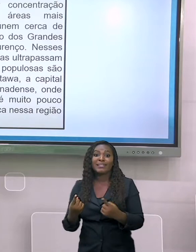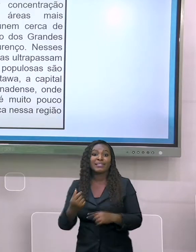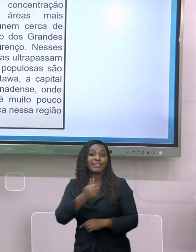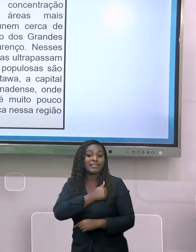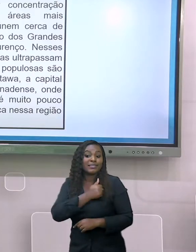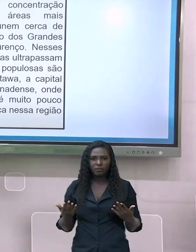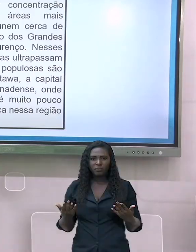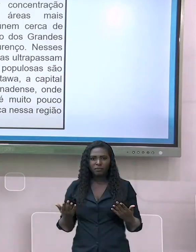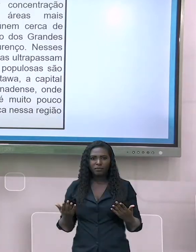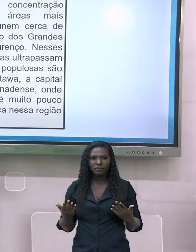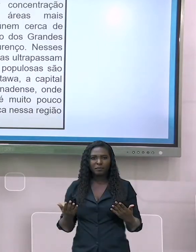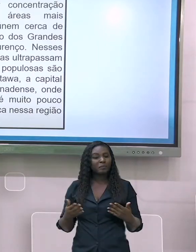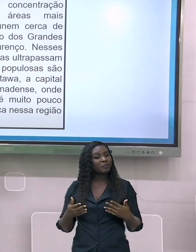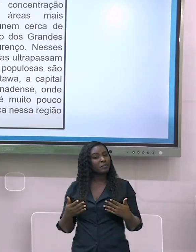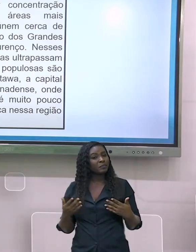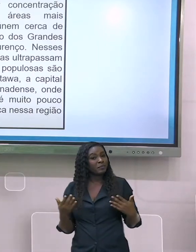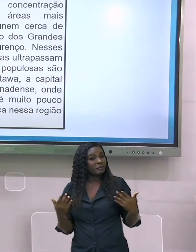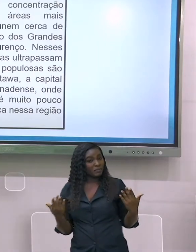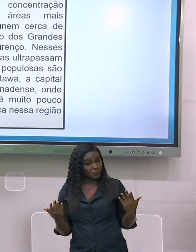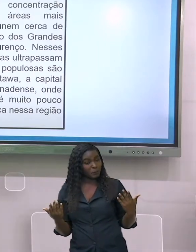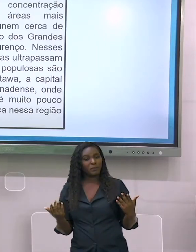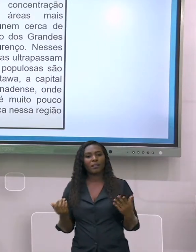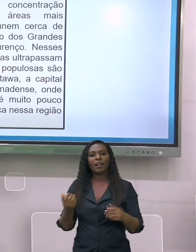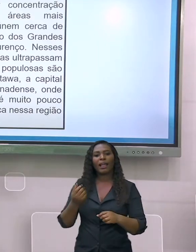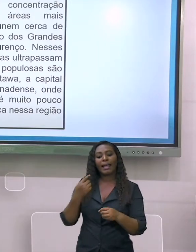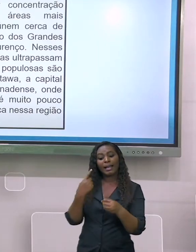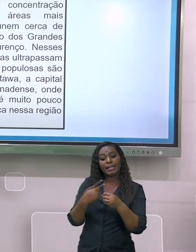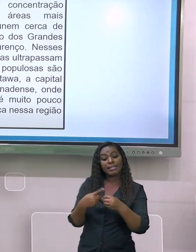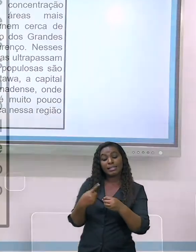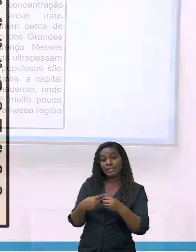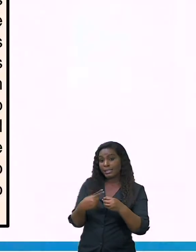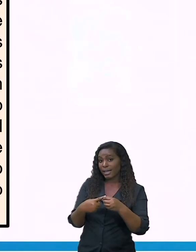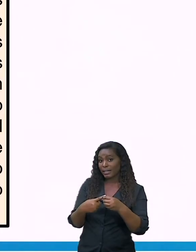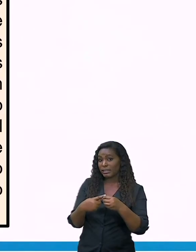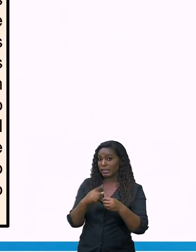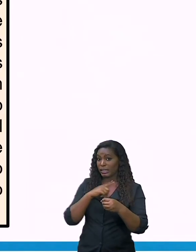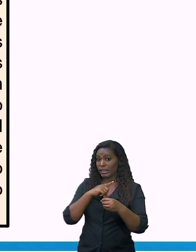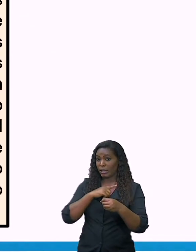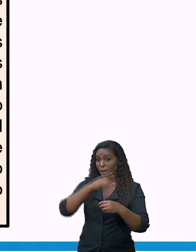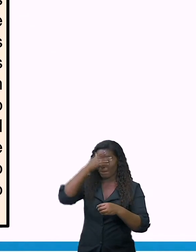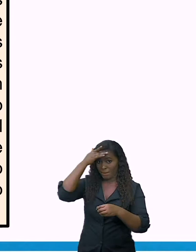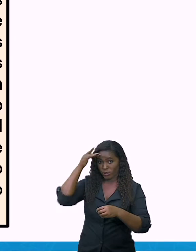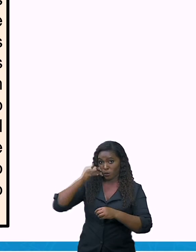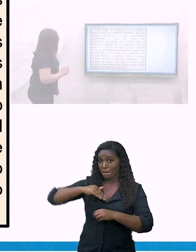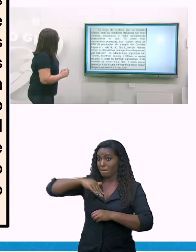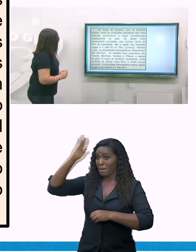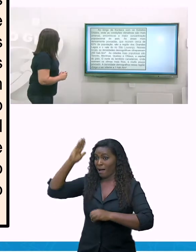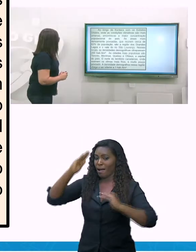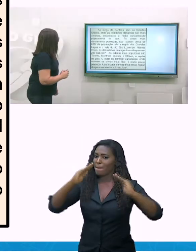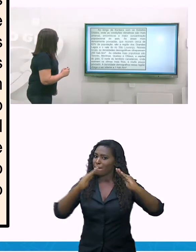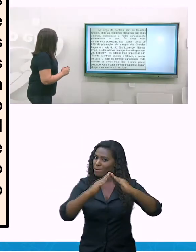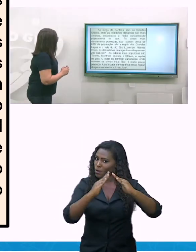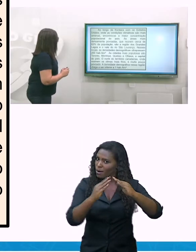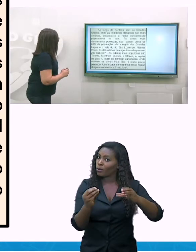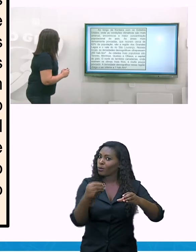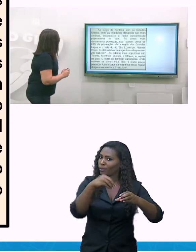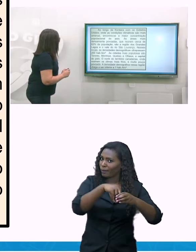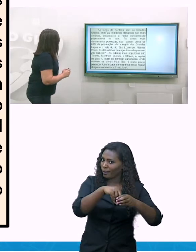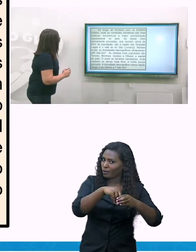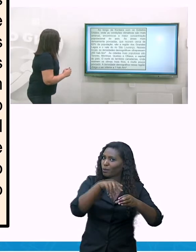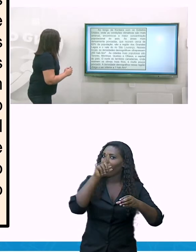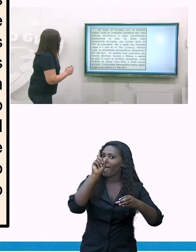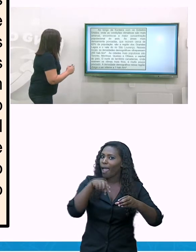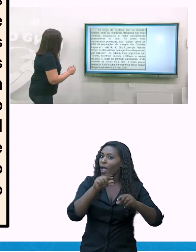menor. As cidades mais populosas são Toronto, Montreal,